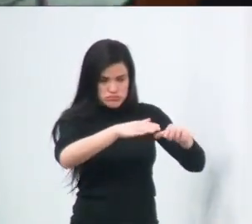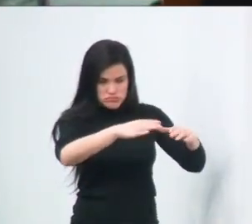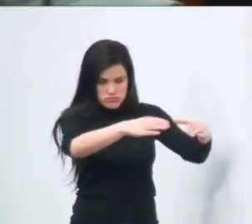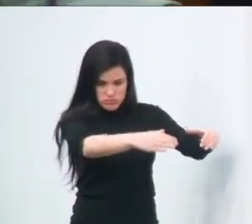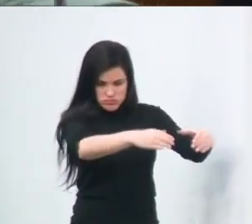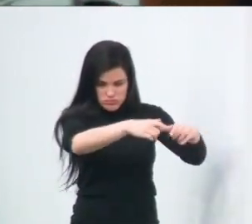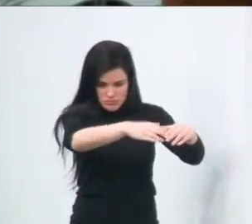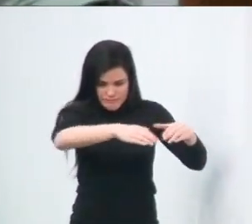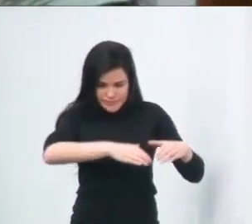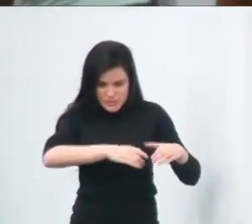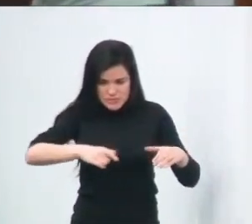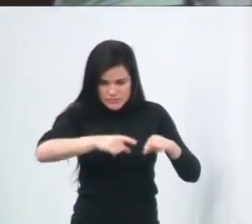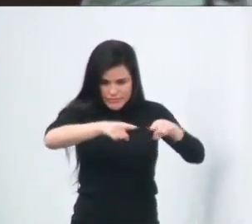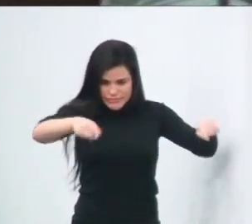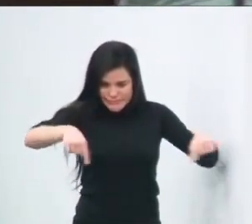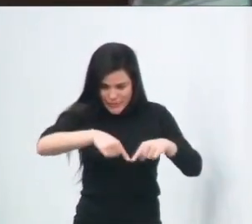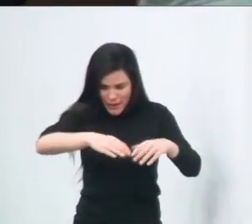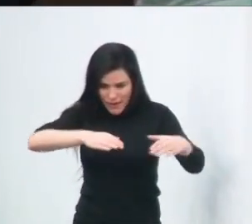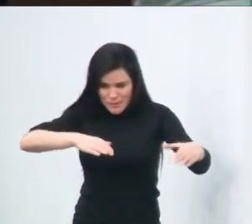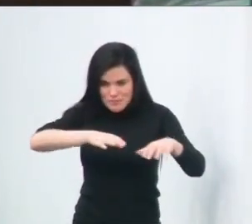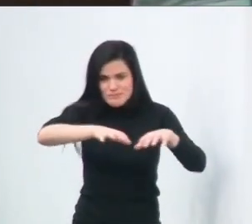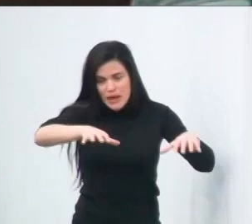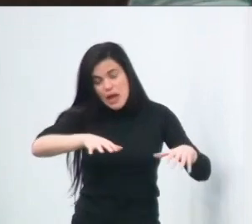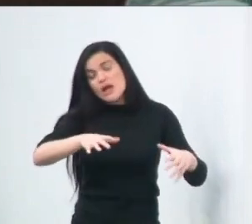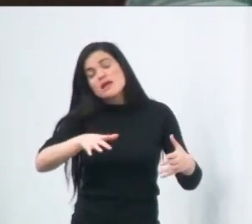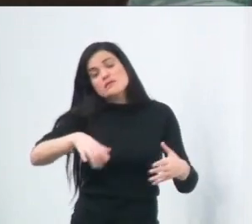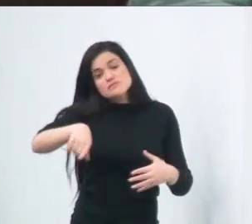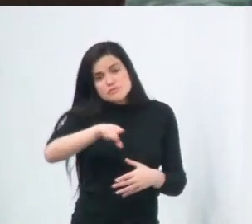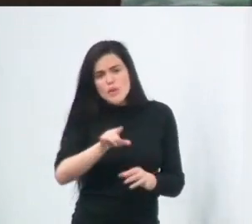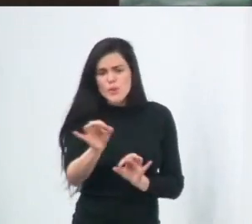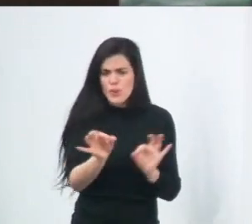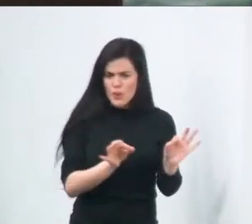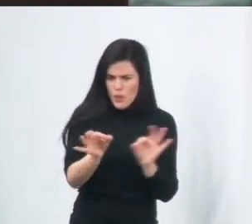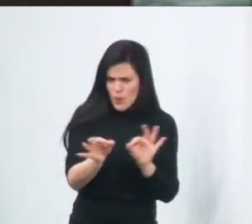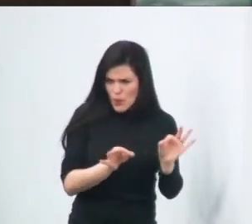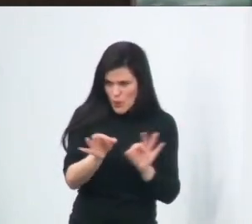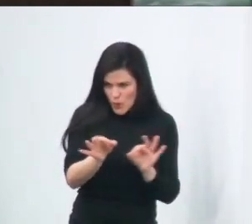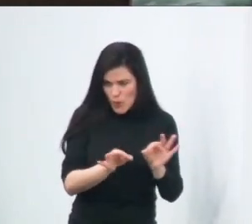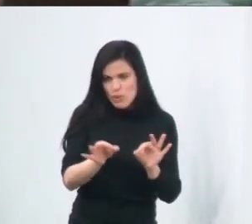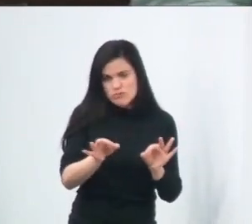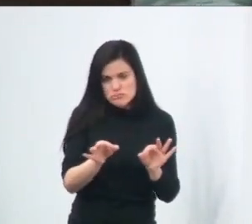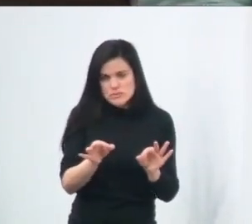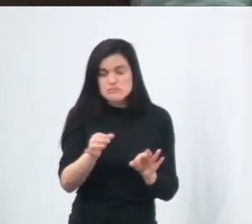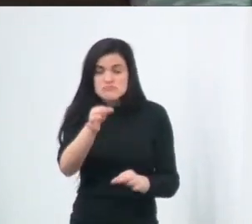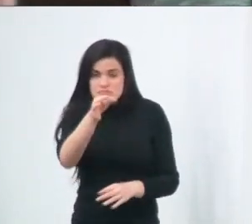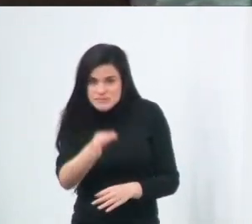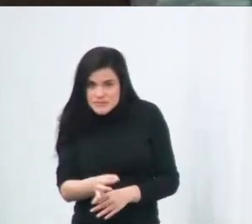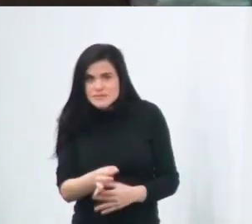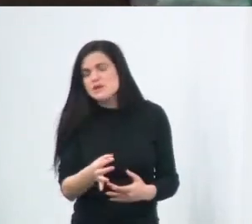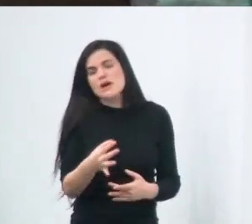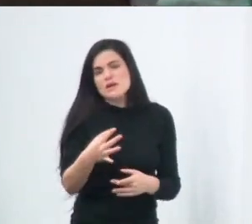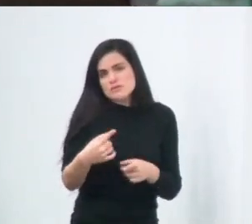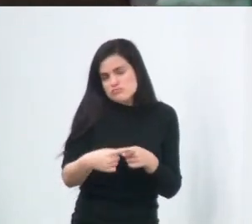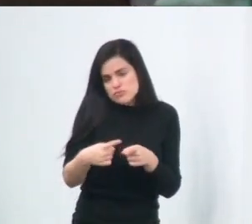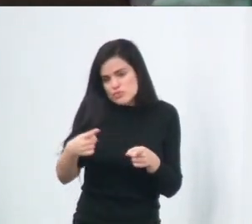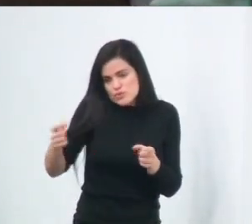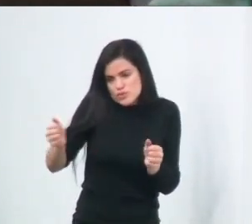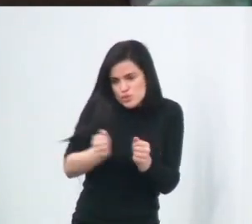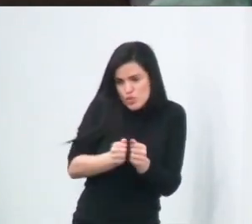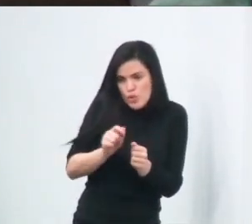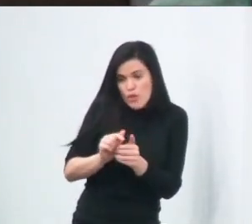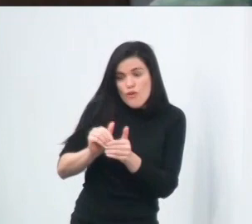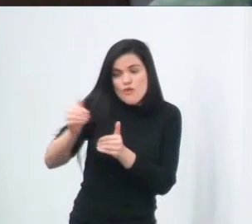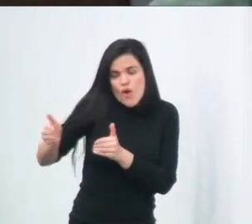alocar a estrutura da central de prevenção, que hoje é feita no atendimento ao público ali na Independência, que existe